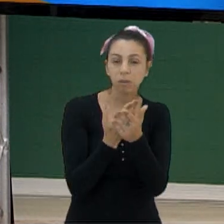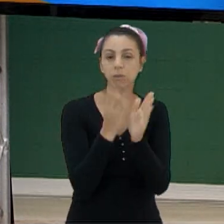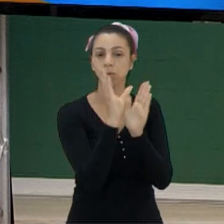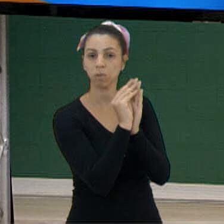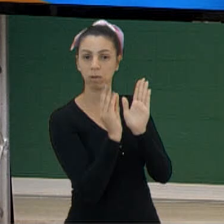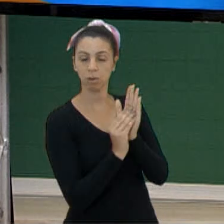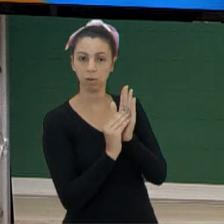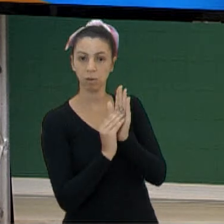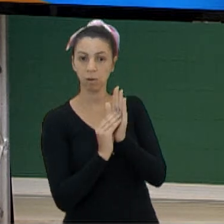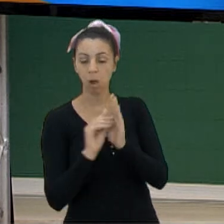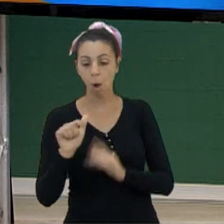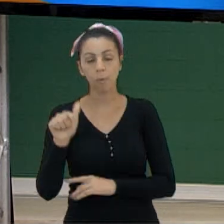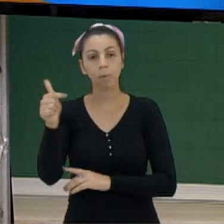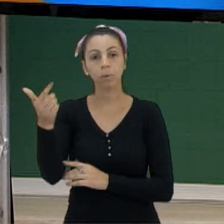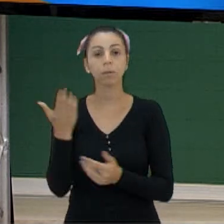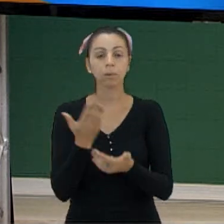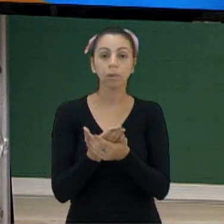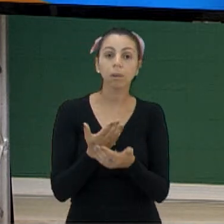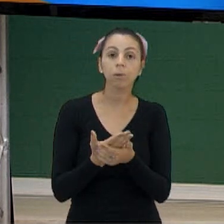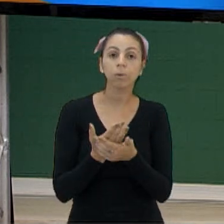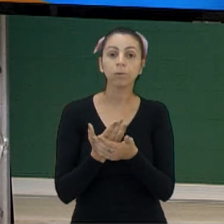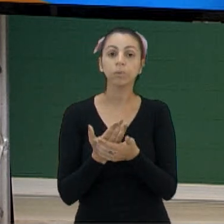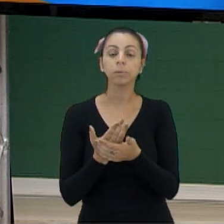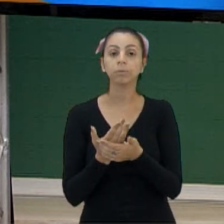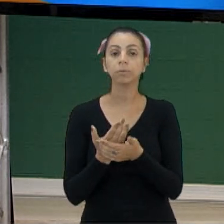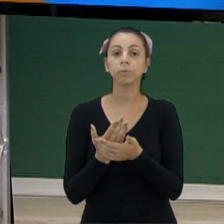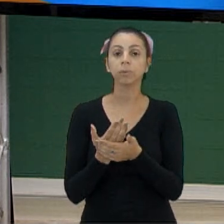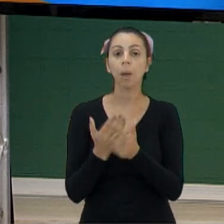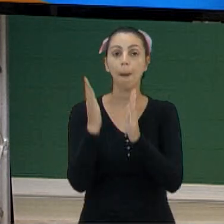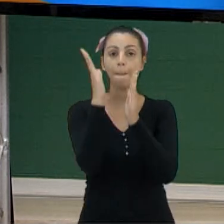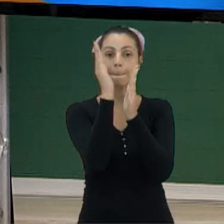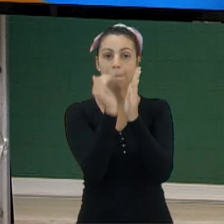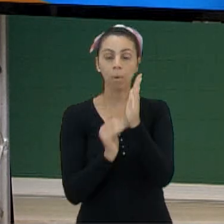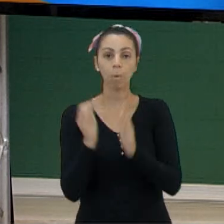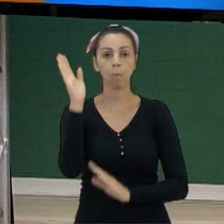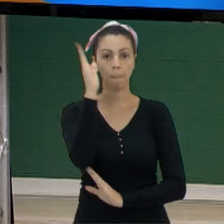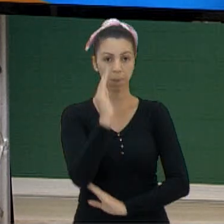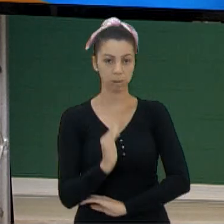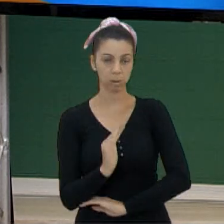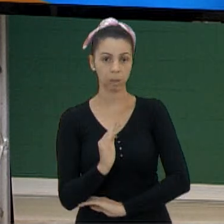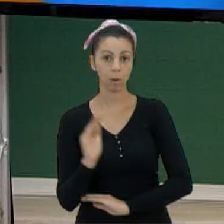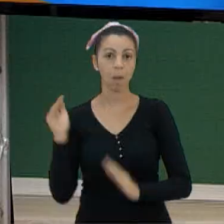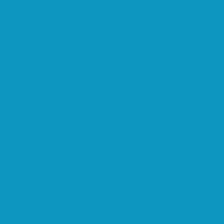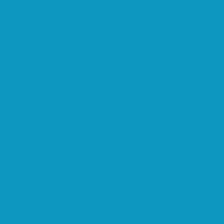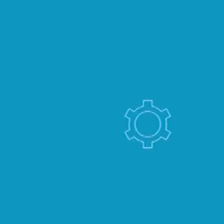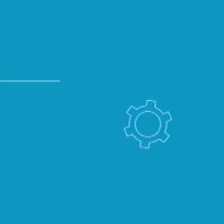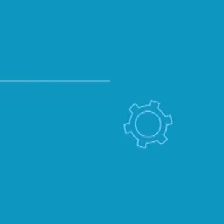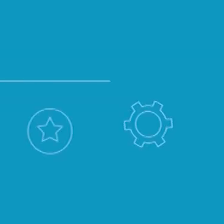conteúdos. A próxima, se eu não me engano, é sobre barroco brasileiro. Até lá!